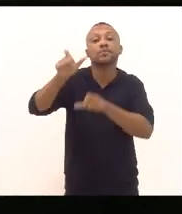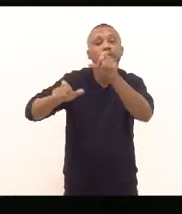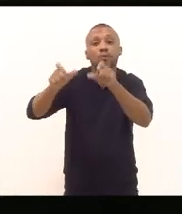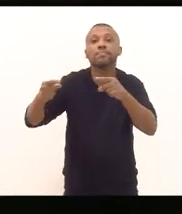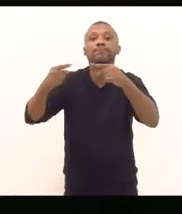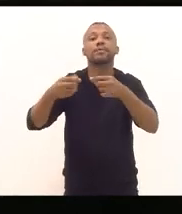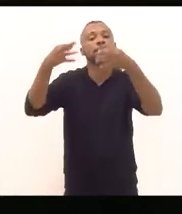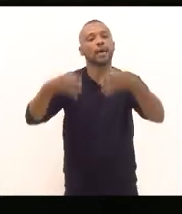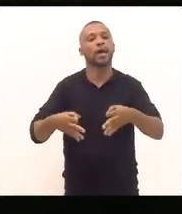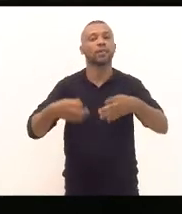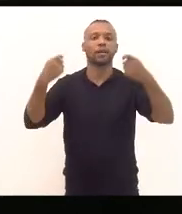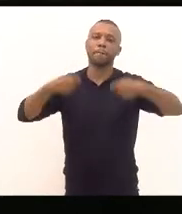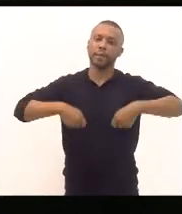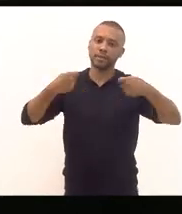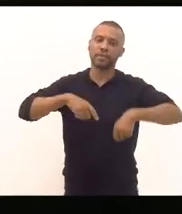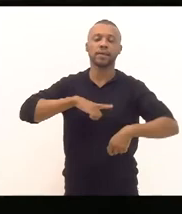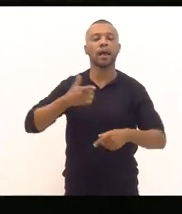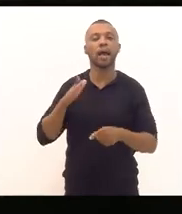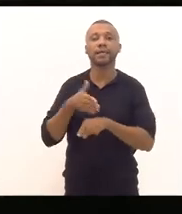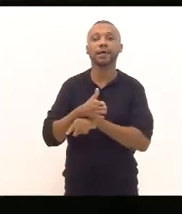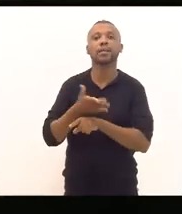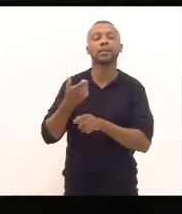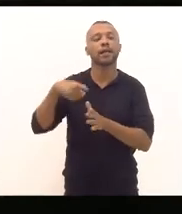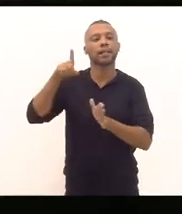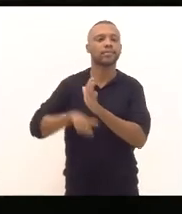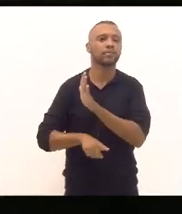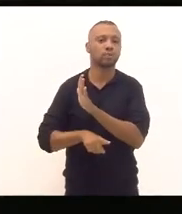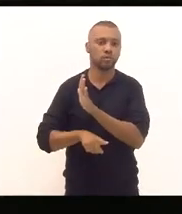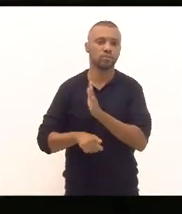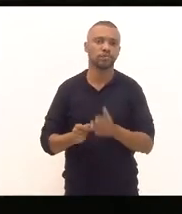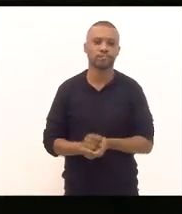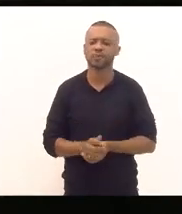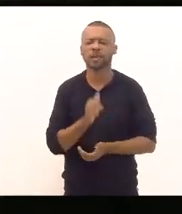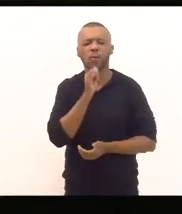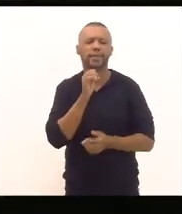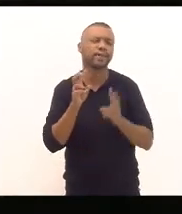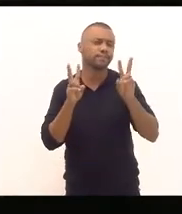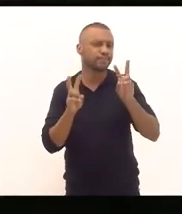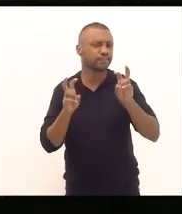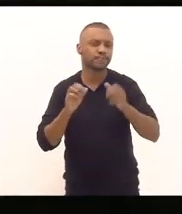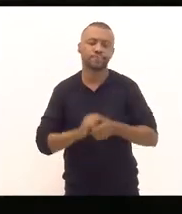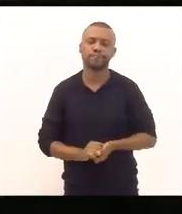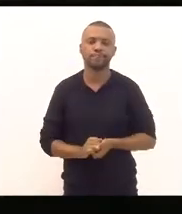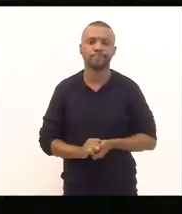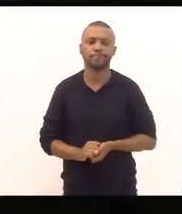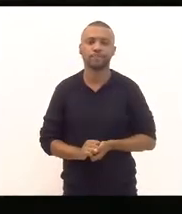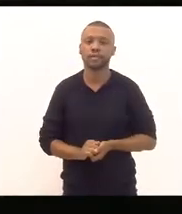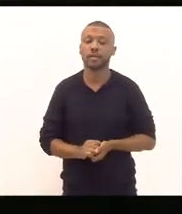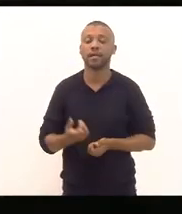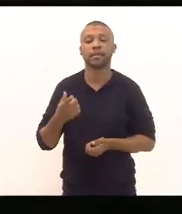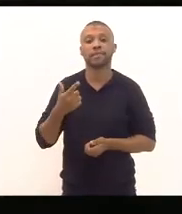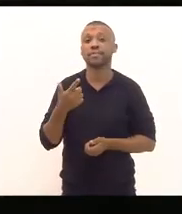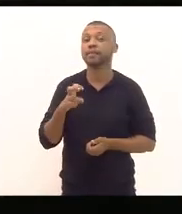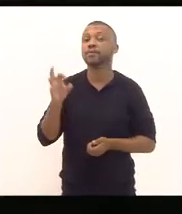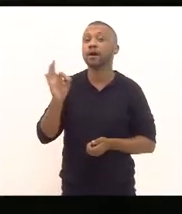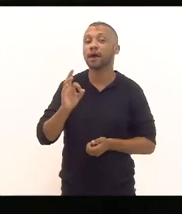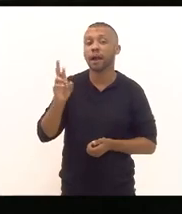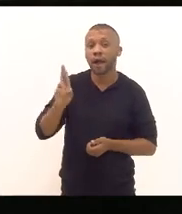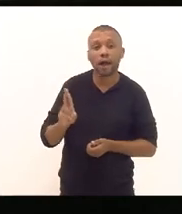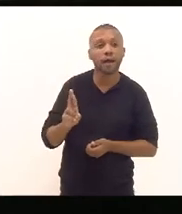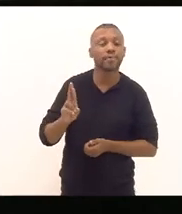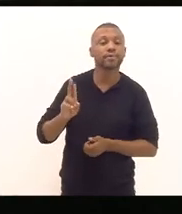precisam de ter acesso a tarifa social vamos supor tia Ju que a tarifa social fique em 25 reais